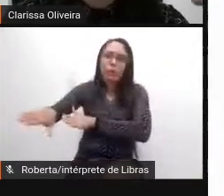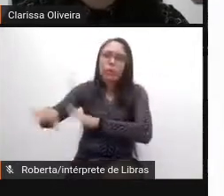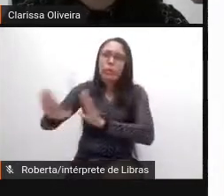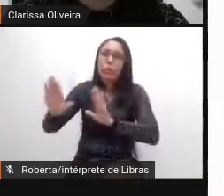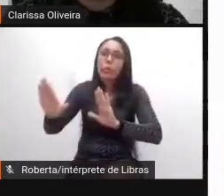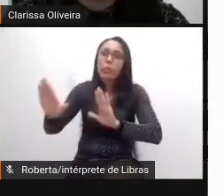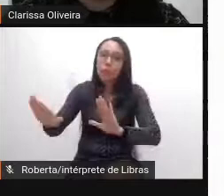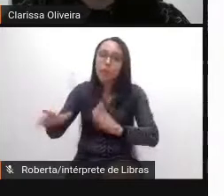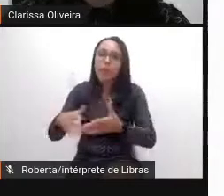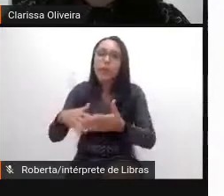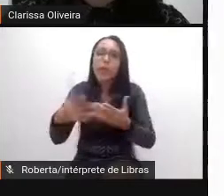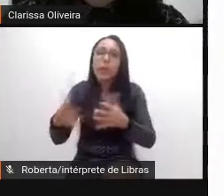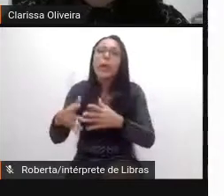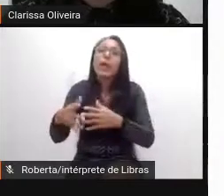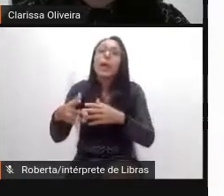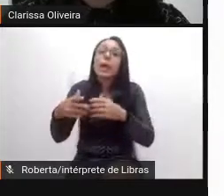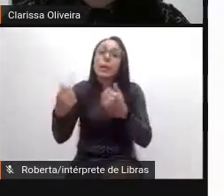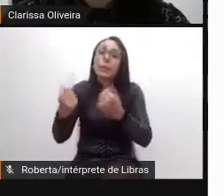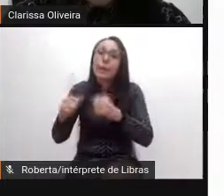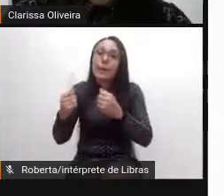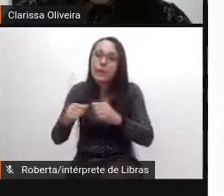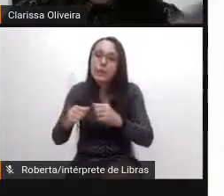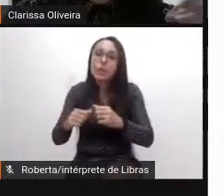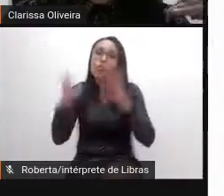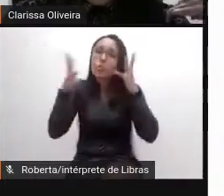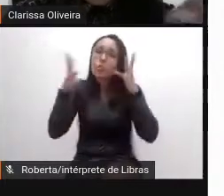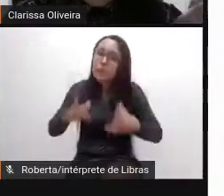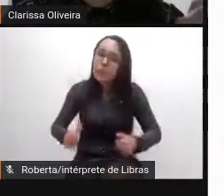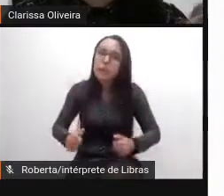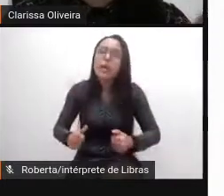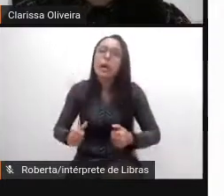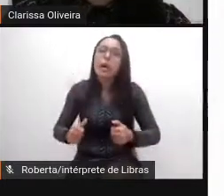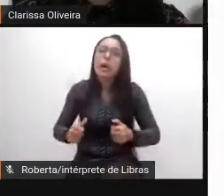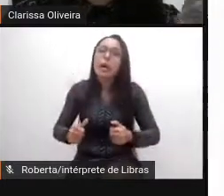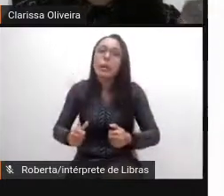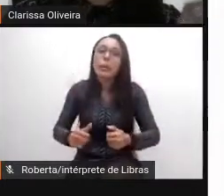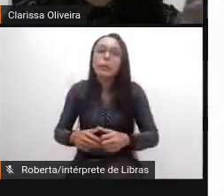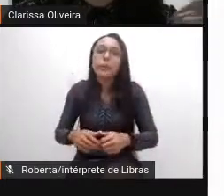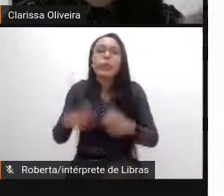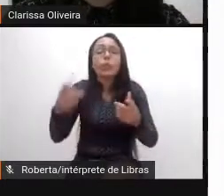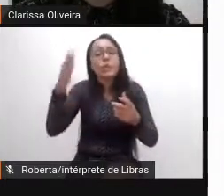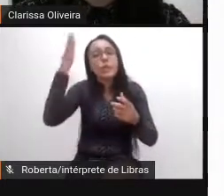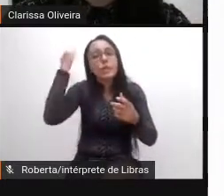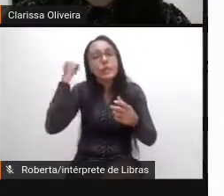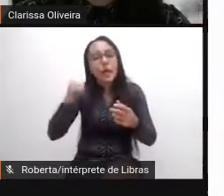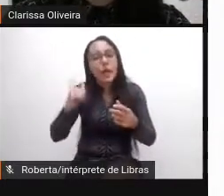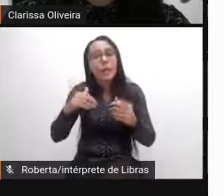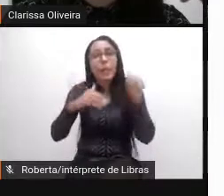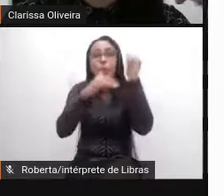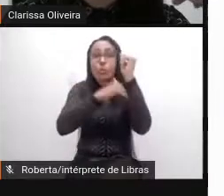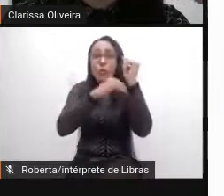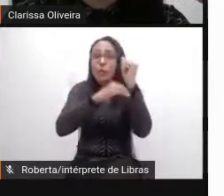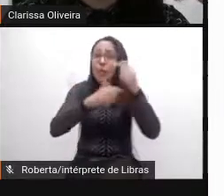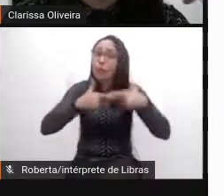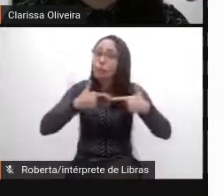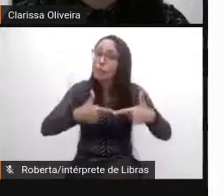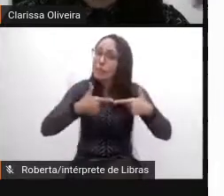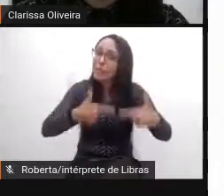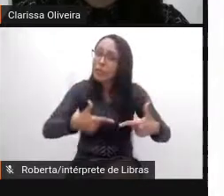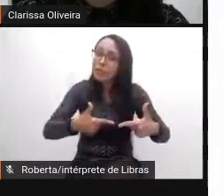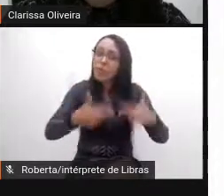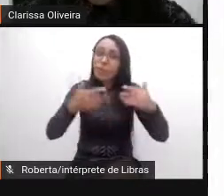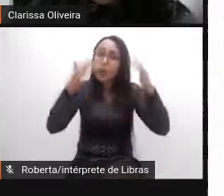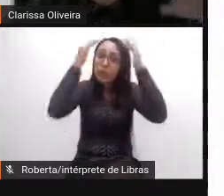de se infectar com o coronavírus. Você sabe o segredo do sucesso. Então, você vai respeitar